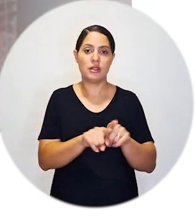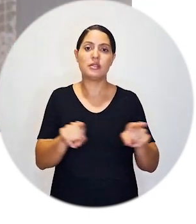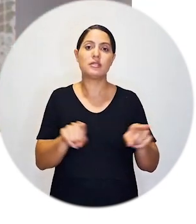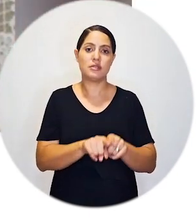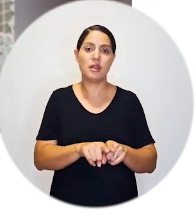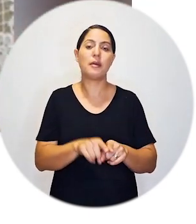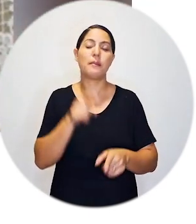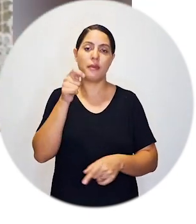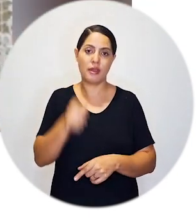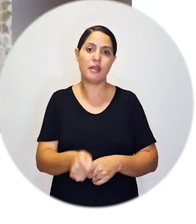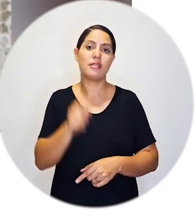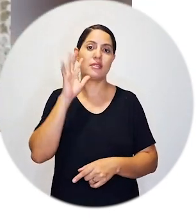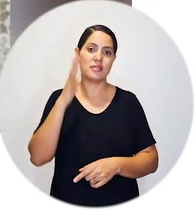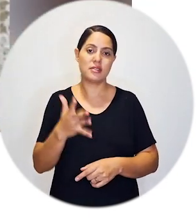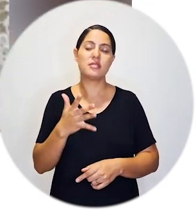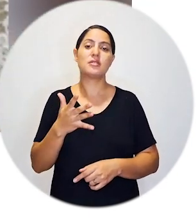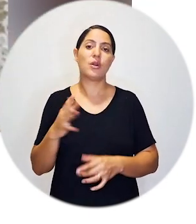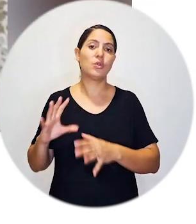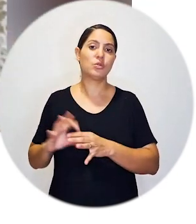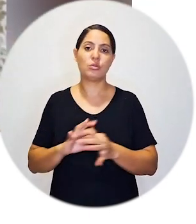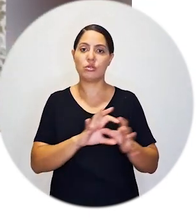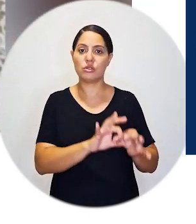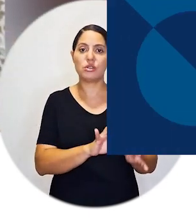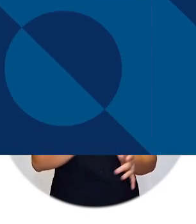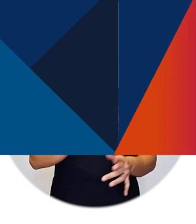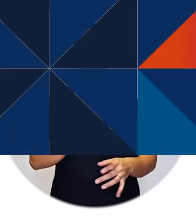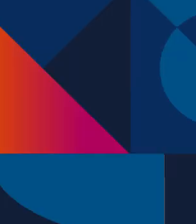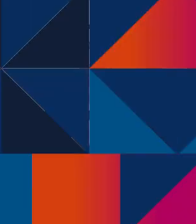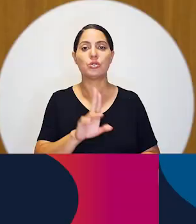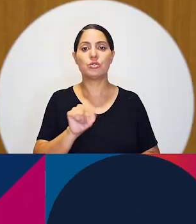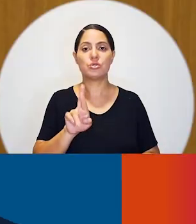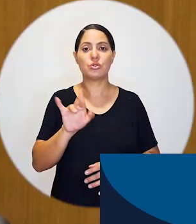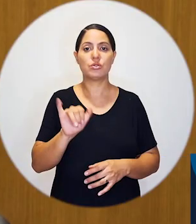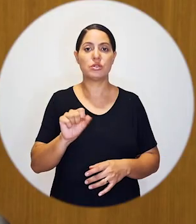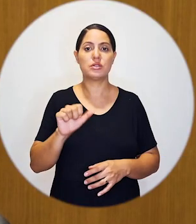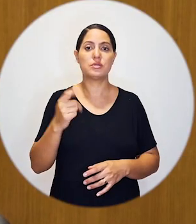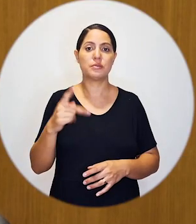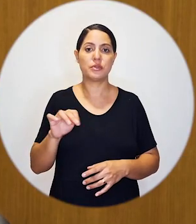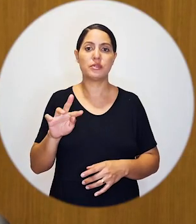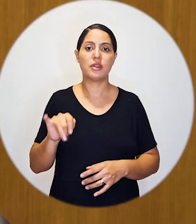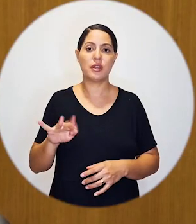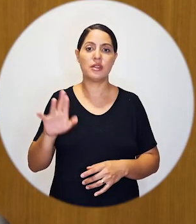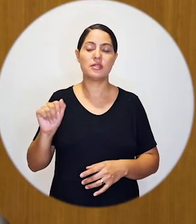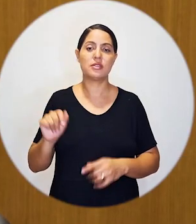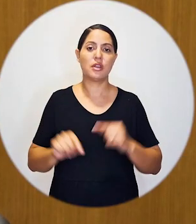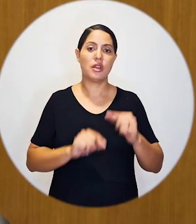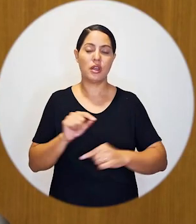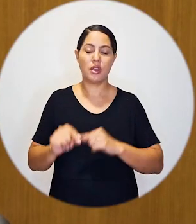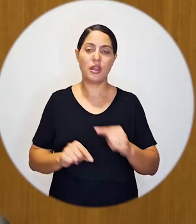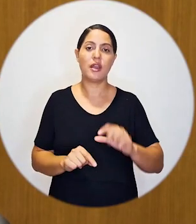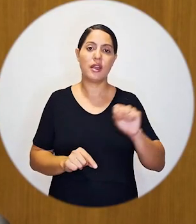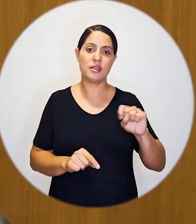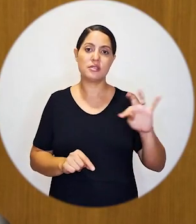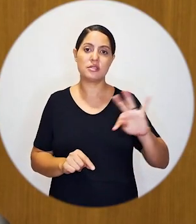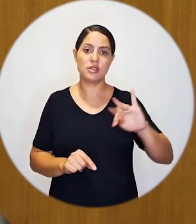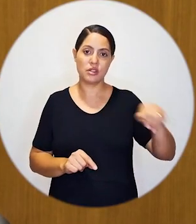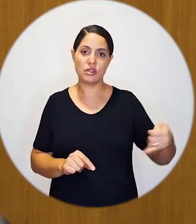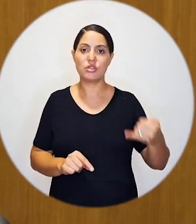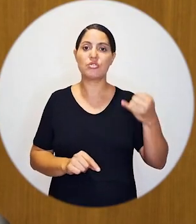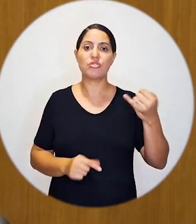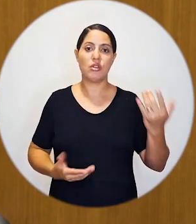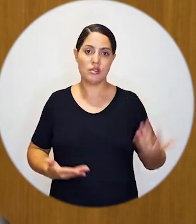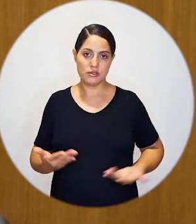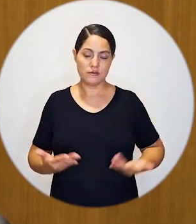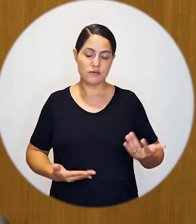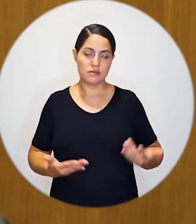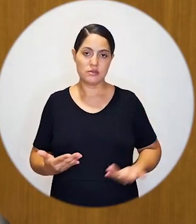existe de melhor na doutrina e com base na jurisprudência, que é a função do STJ, uniformizar toda a decisão, não é do Brasil.